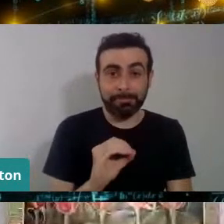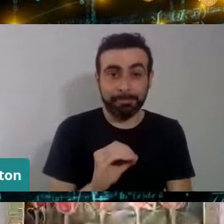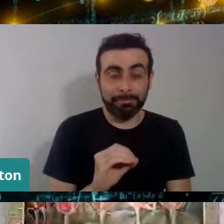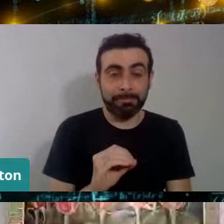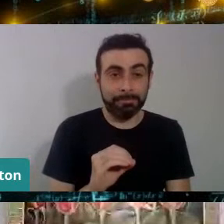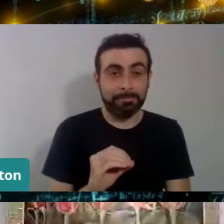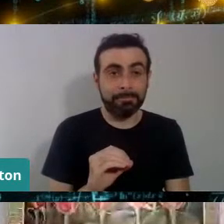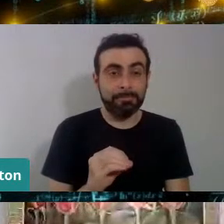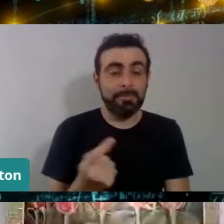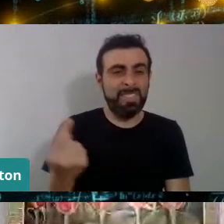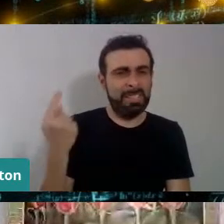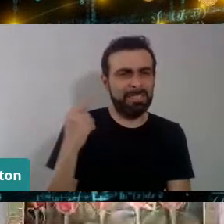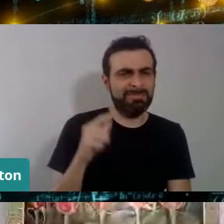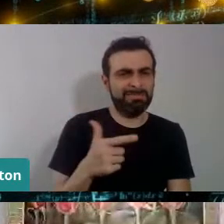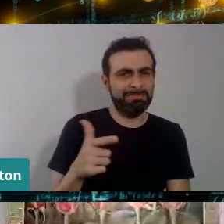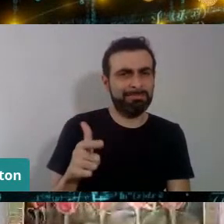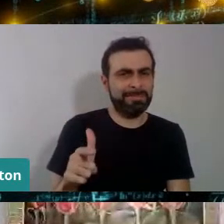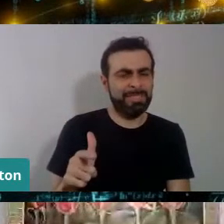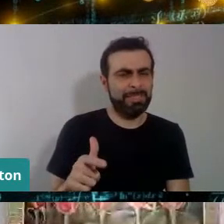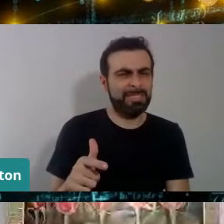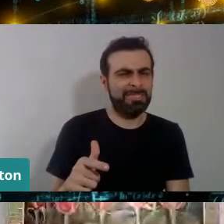não tinha computador lá na Fafisa.